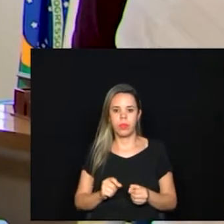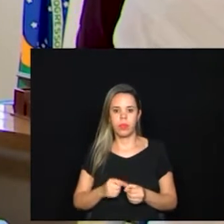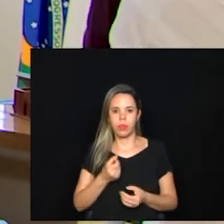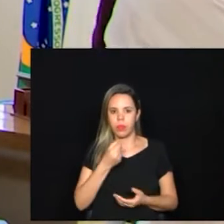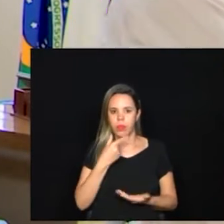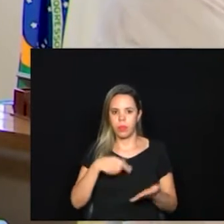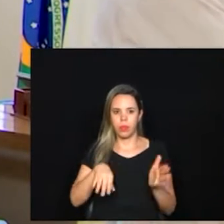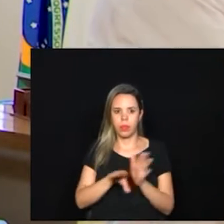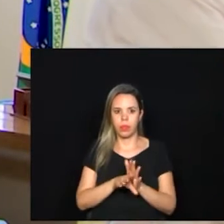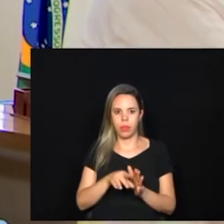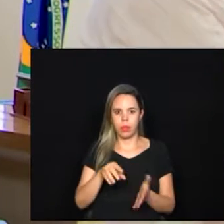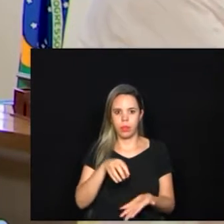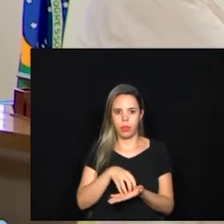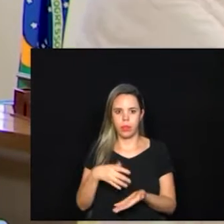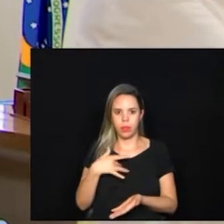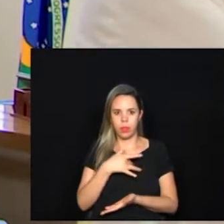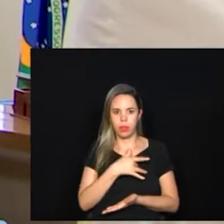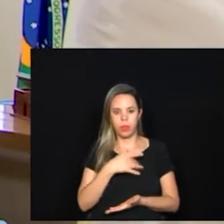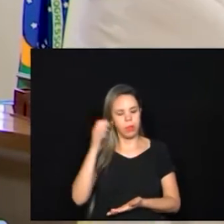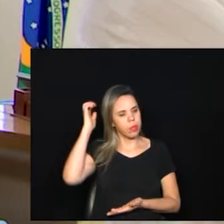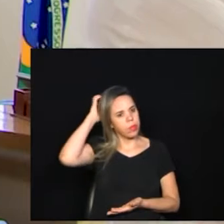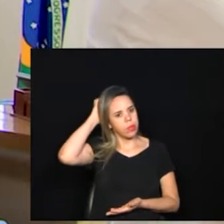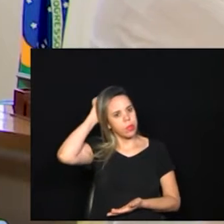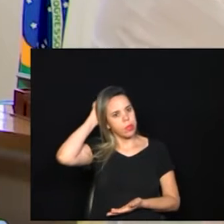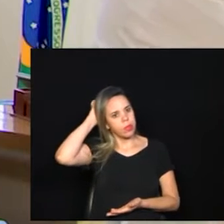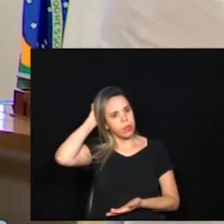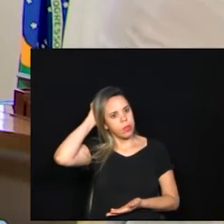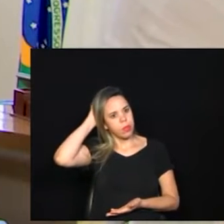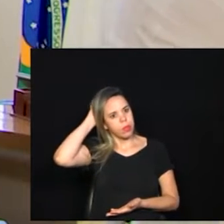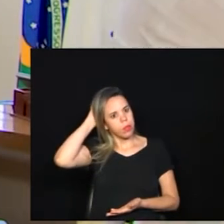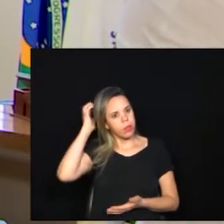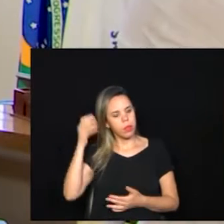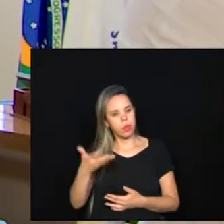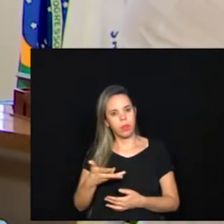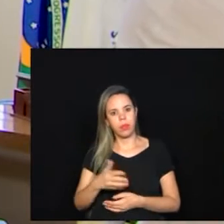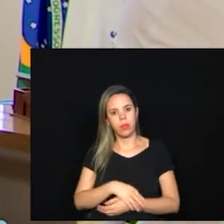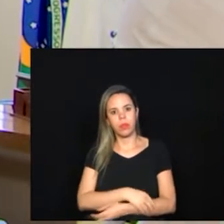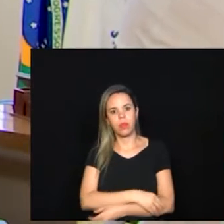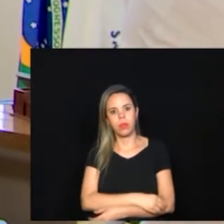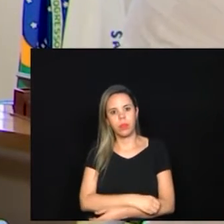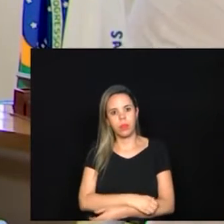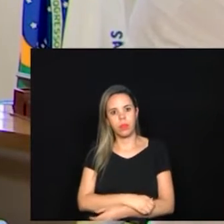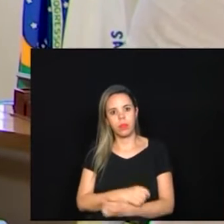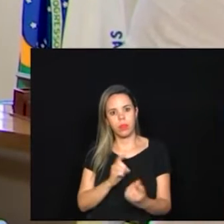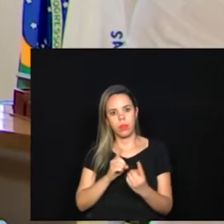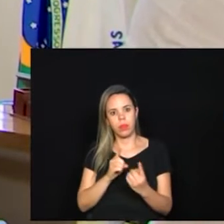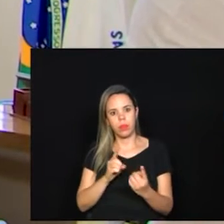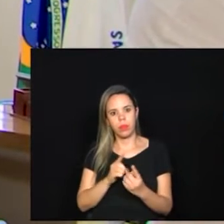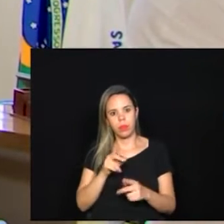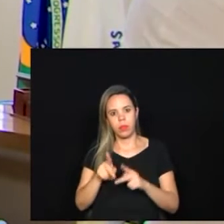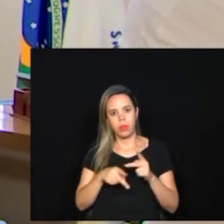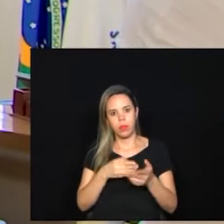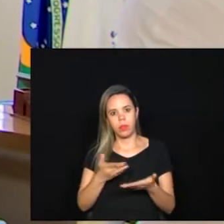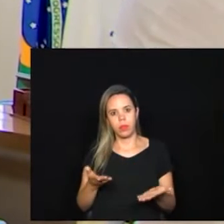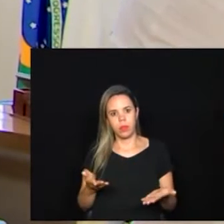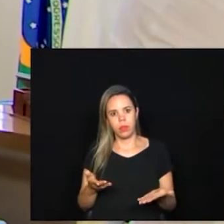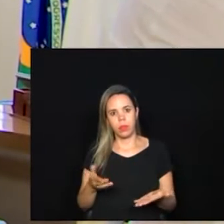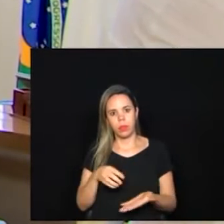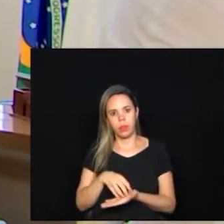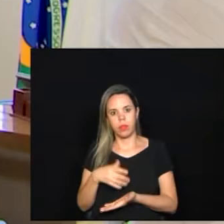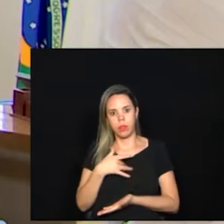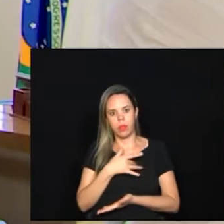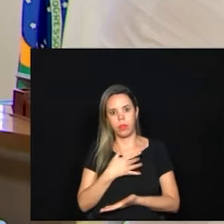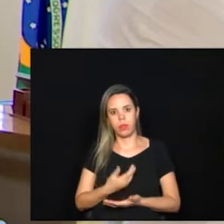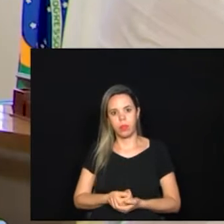remédios cheguem nos postos de saúde com mais agilidade e o atendimento da população nos postos de